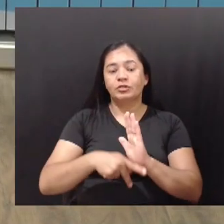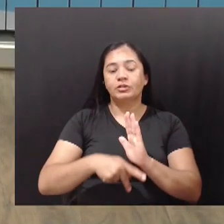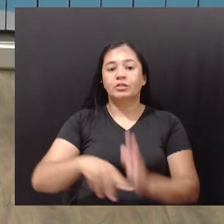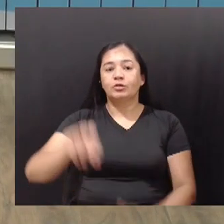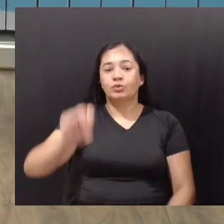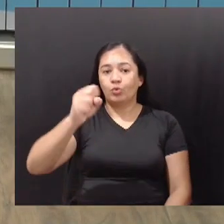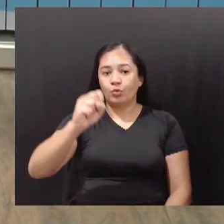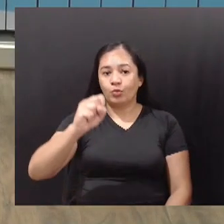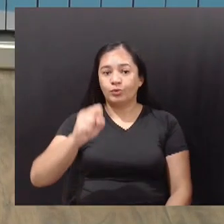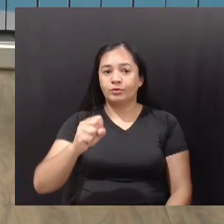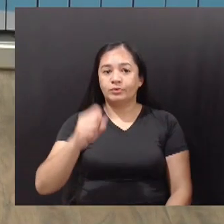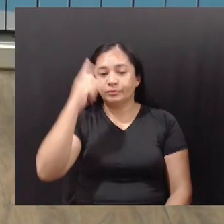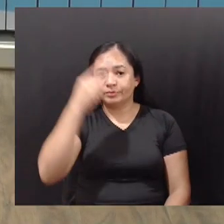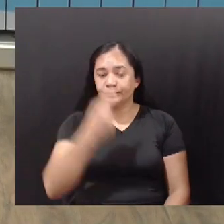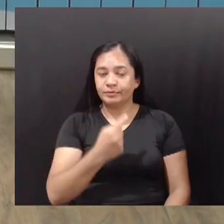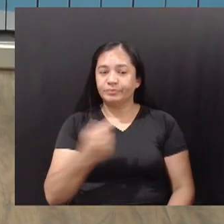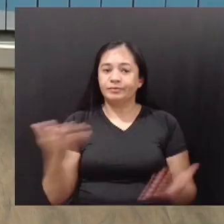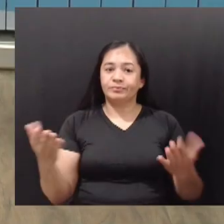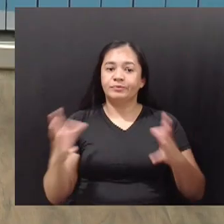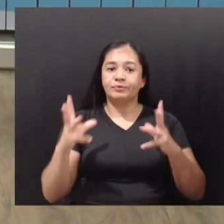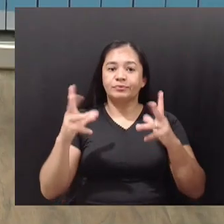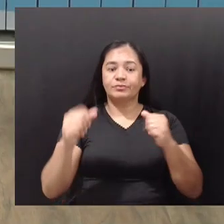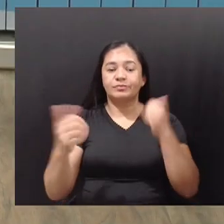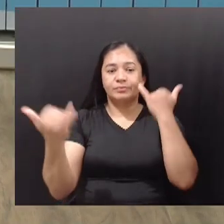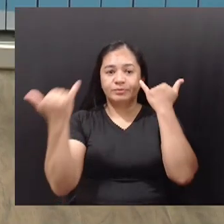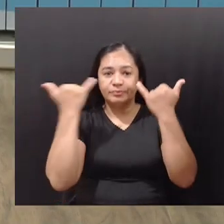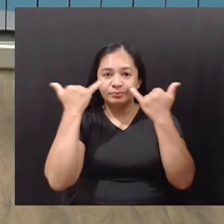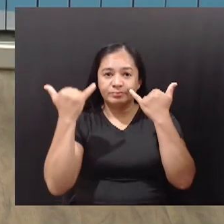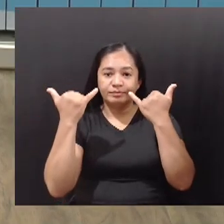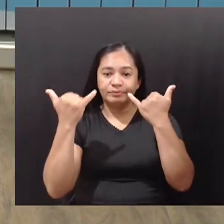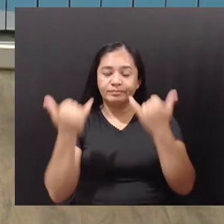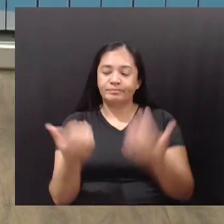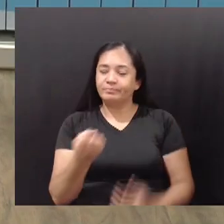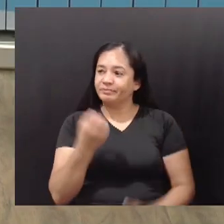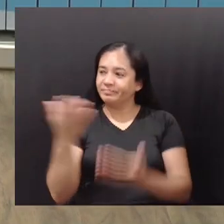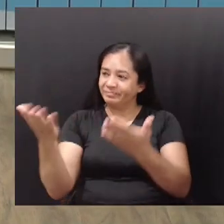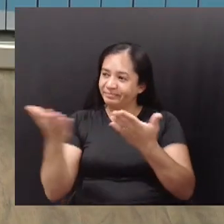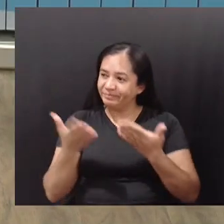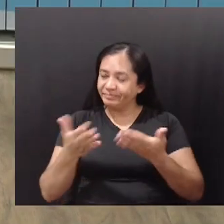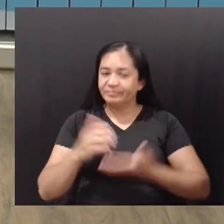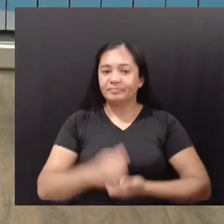Abreu traz agora todas as informações. Seja bem-vinda e boa tarde, Mirna.